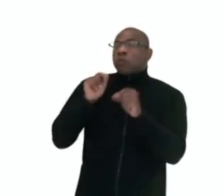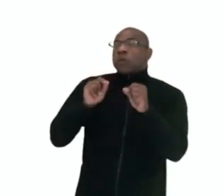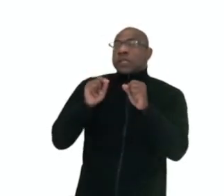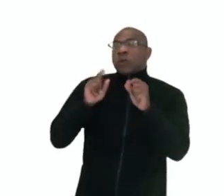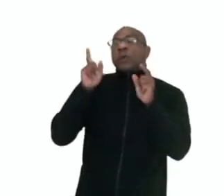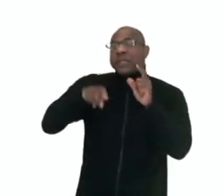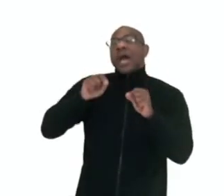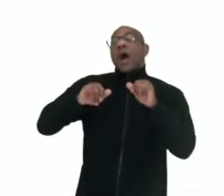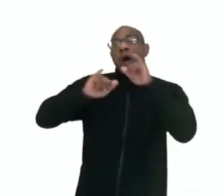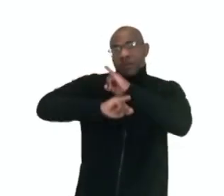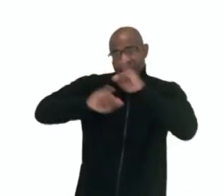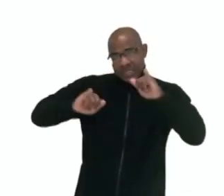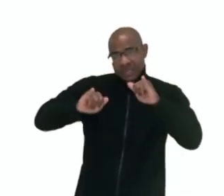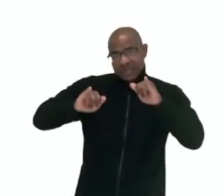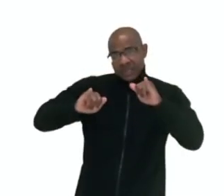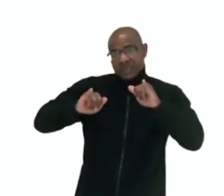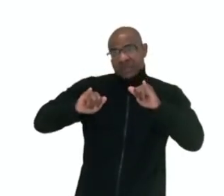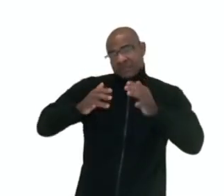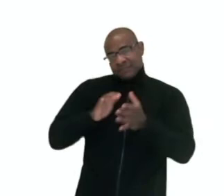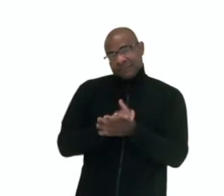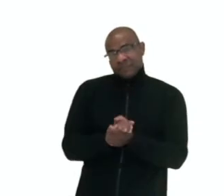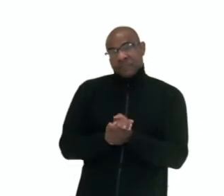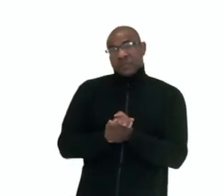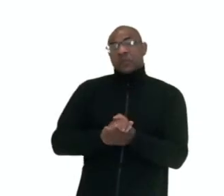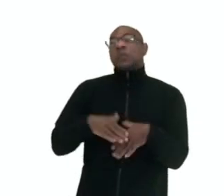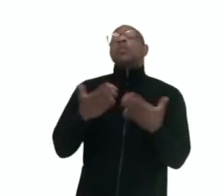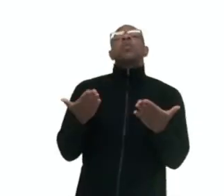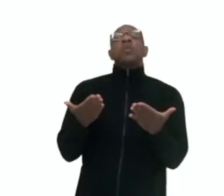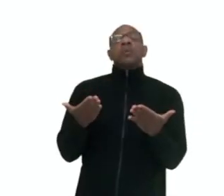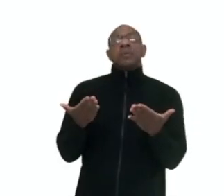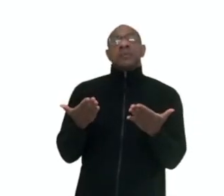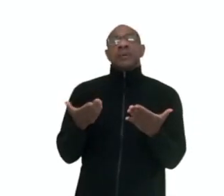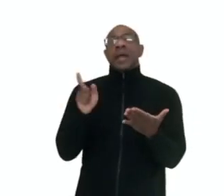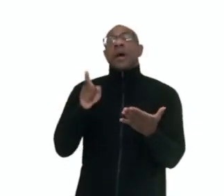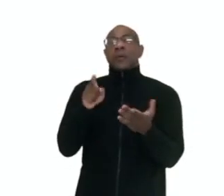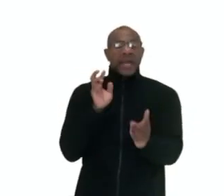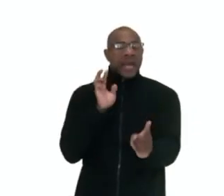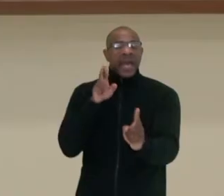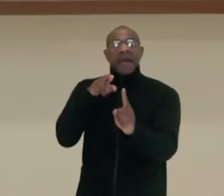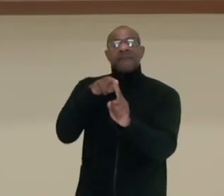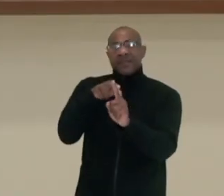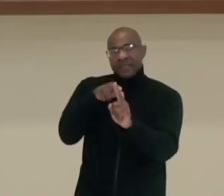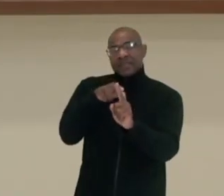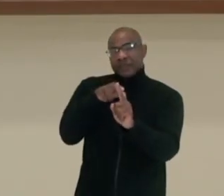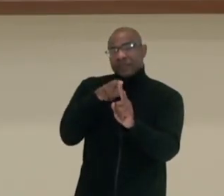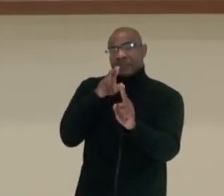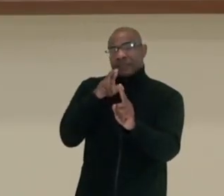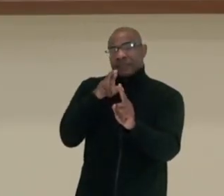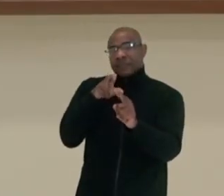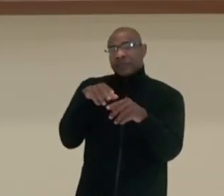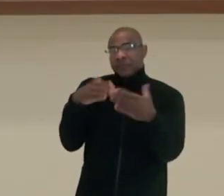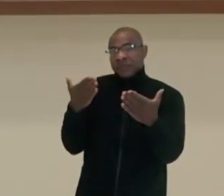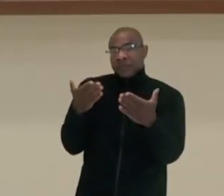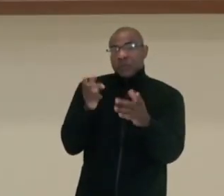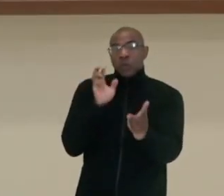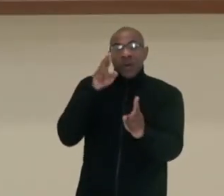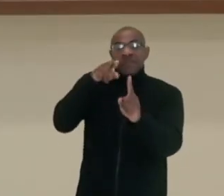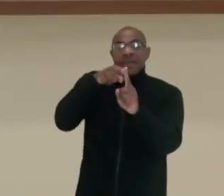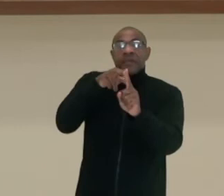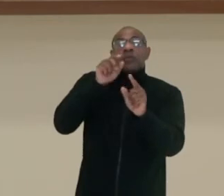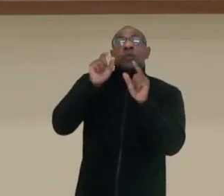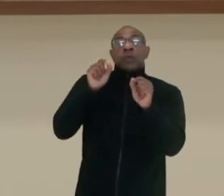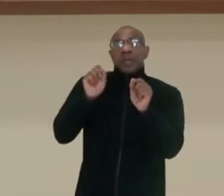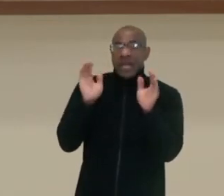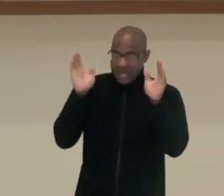Então, portanto, que tipo de função? A função referencial. O referente